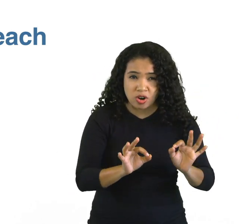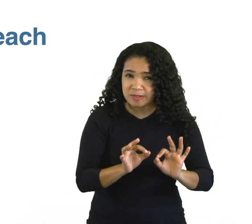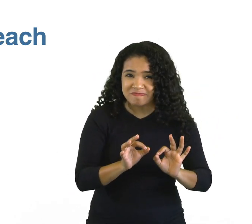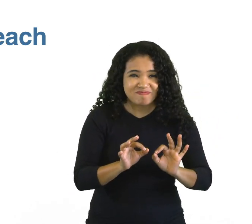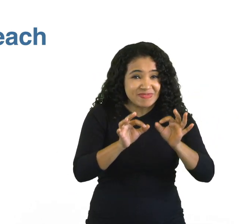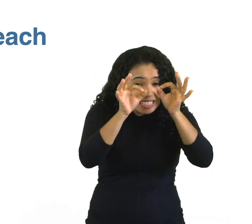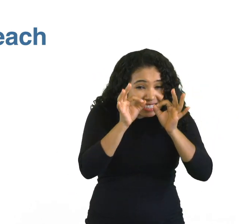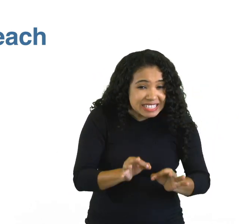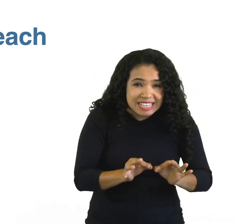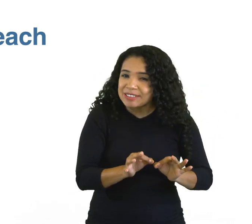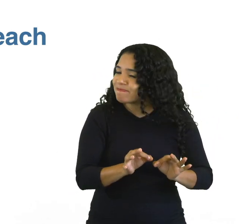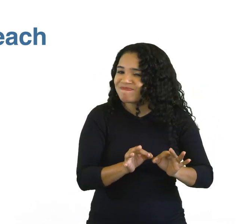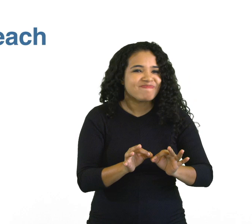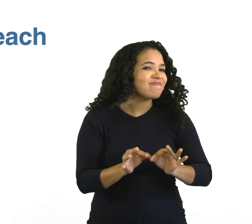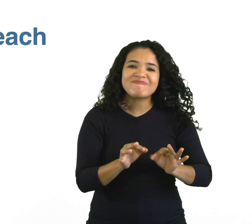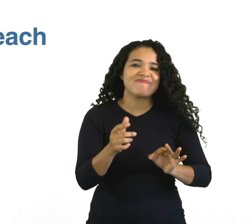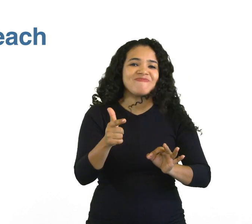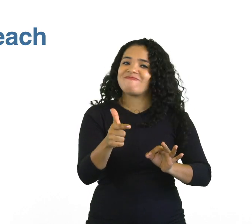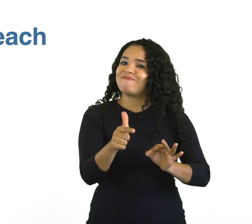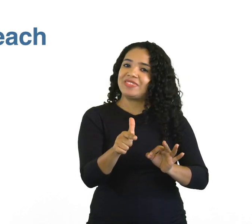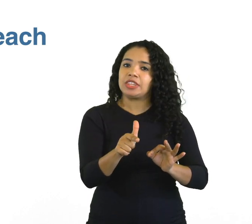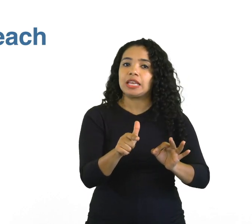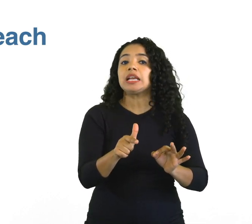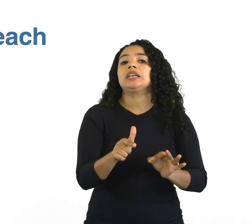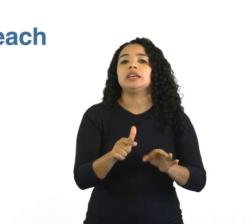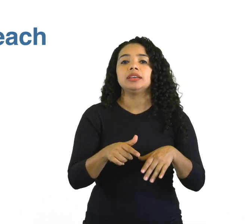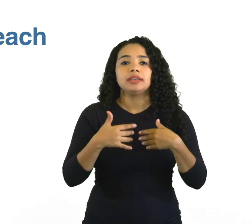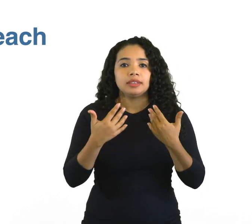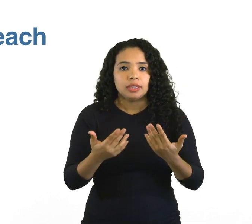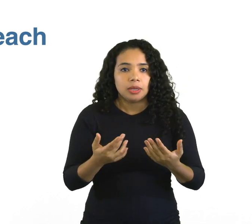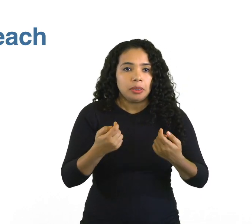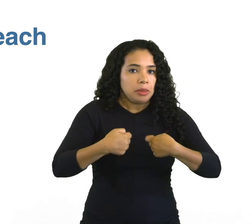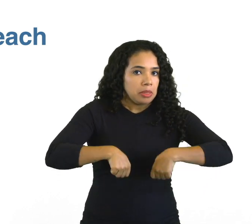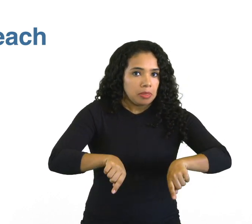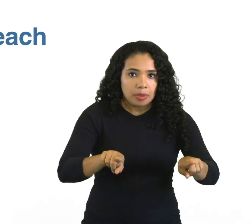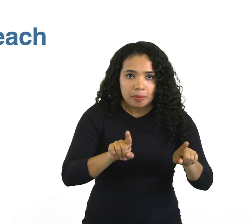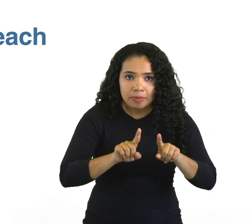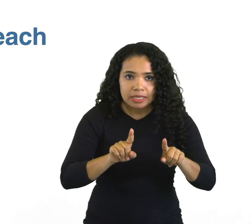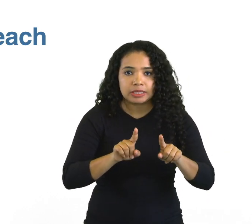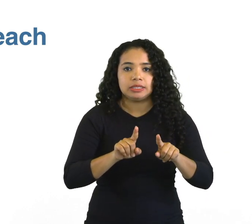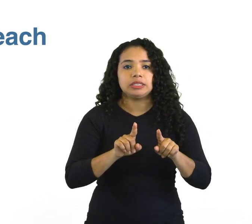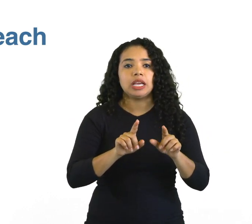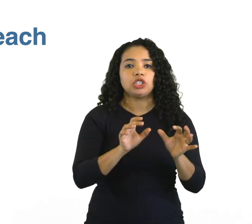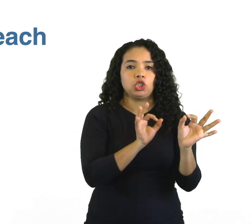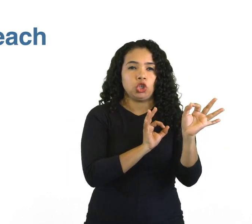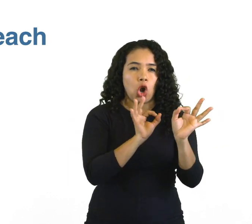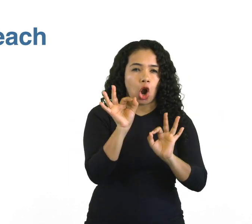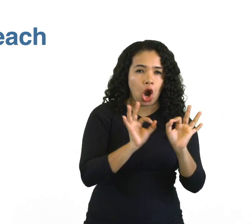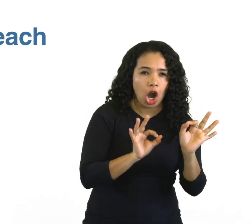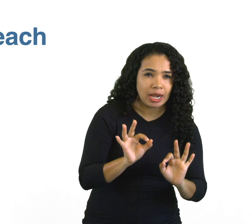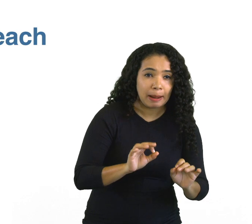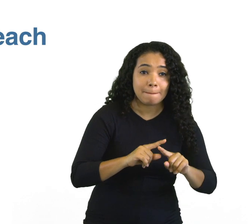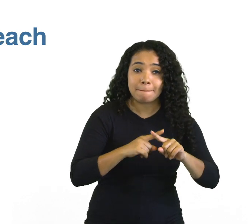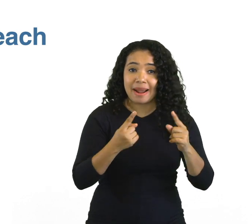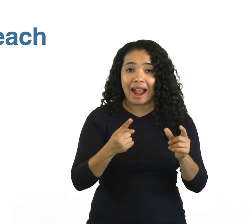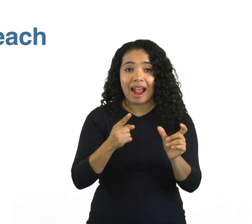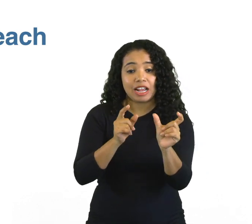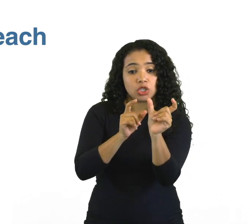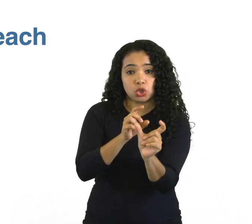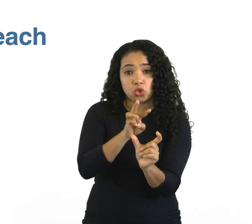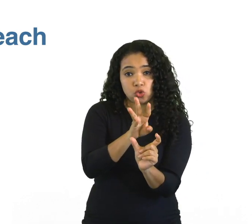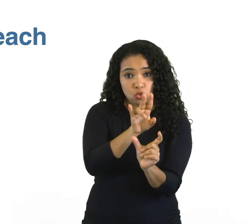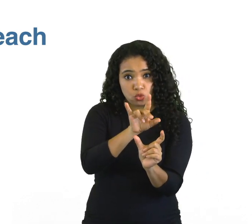que o futuro a gente não precisa, né? Não tem uma precisão, a gente planeja. Mas o will é o futuro